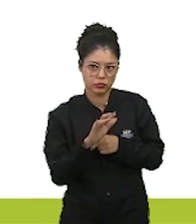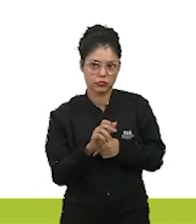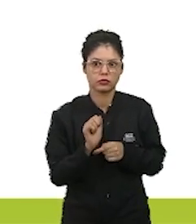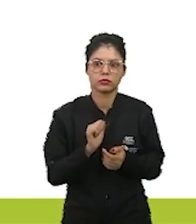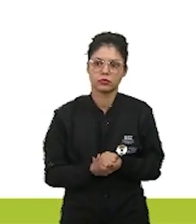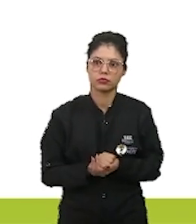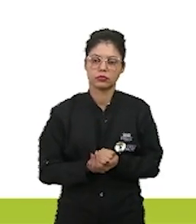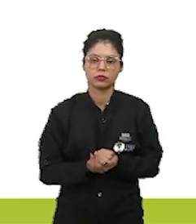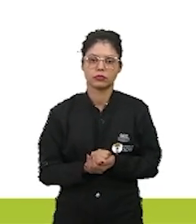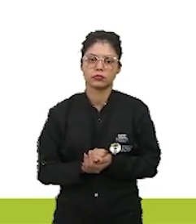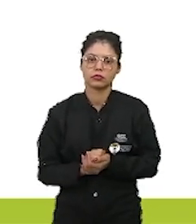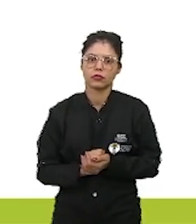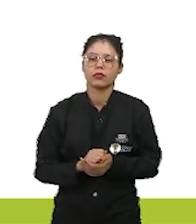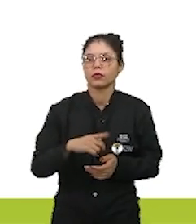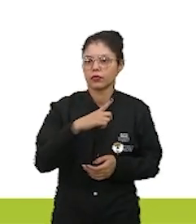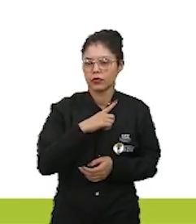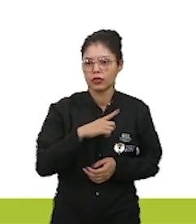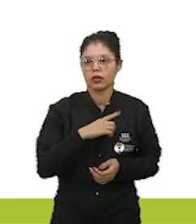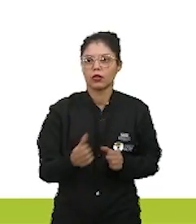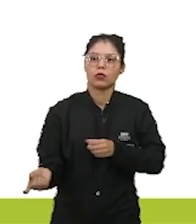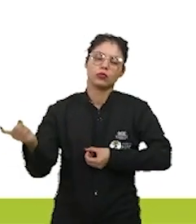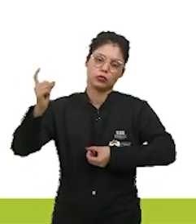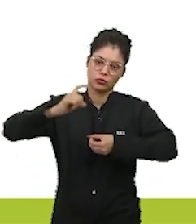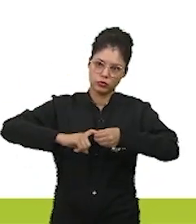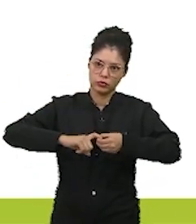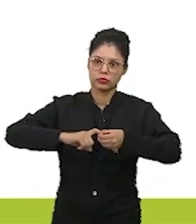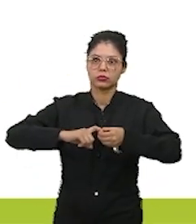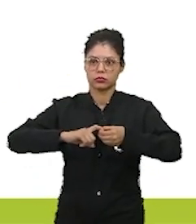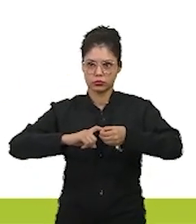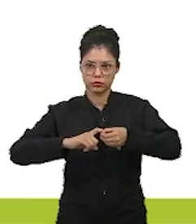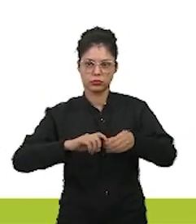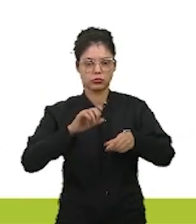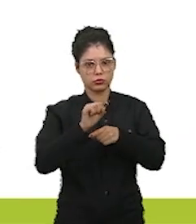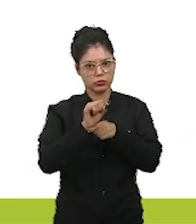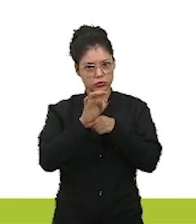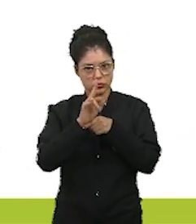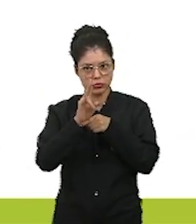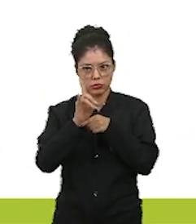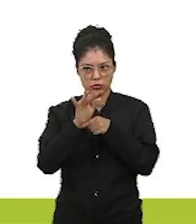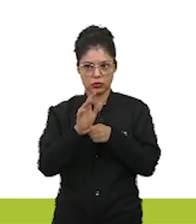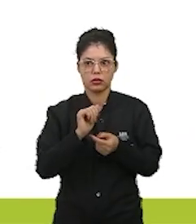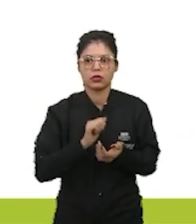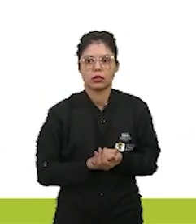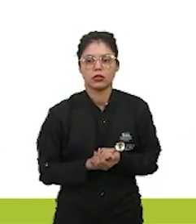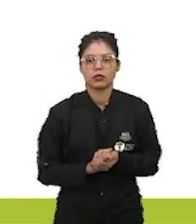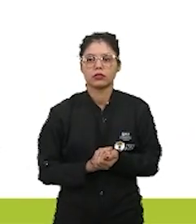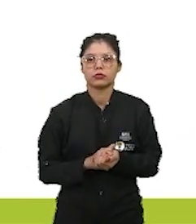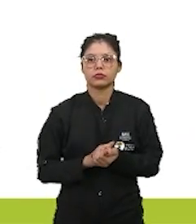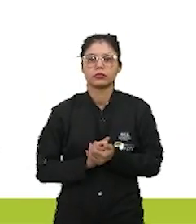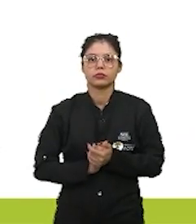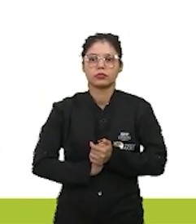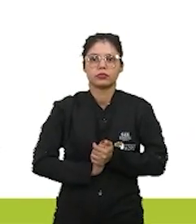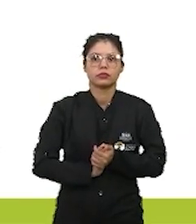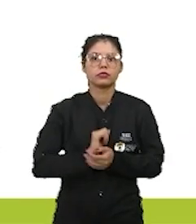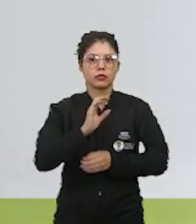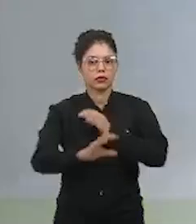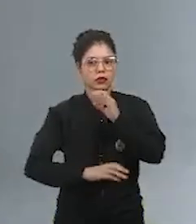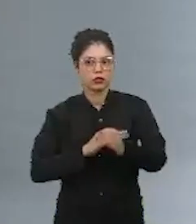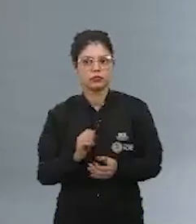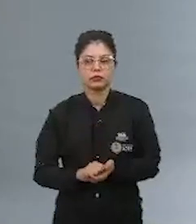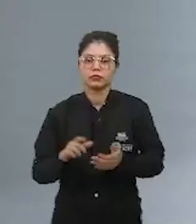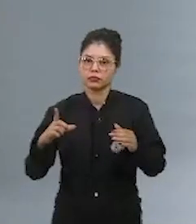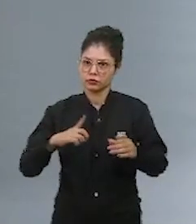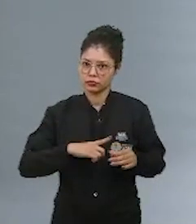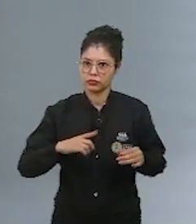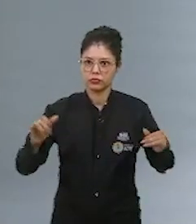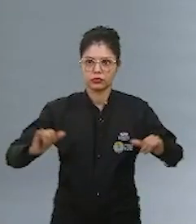passar por o seu desgaste e voltar a ser uma rocha sedimentar. Então, a rocha metamórfica, ela pode estar ali e sofrer